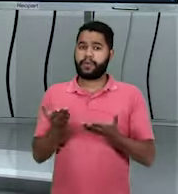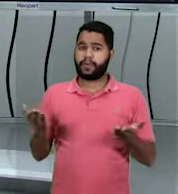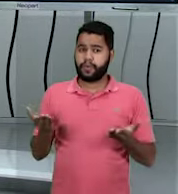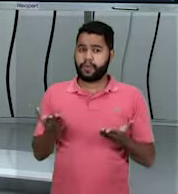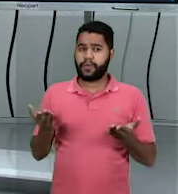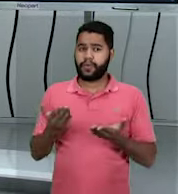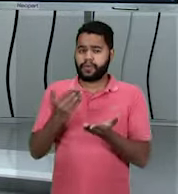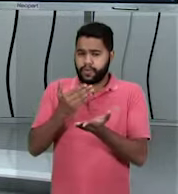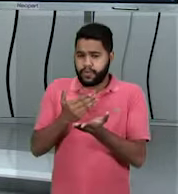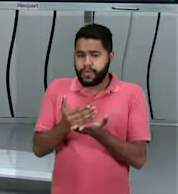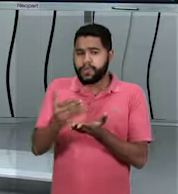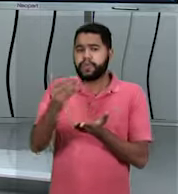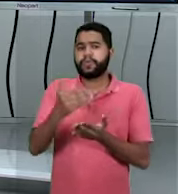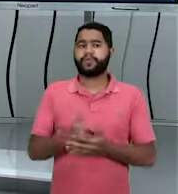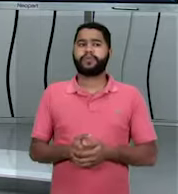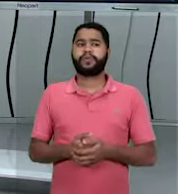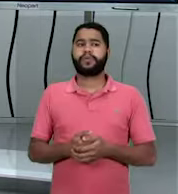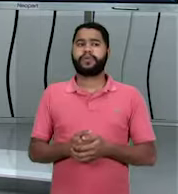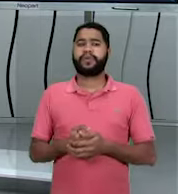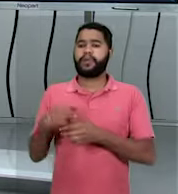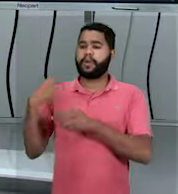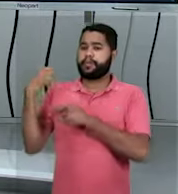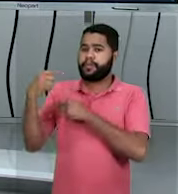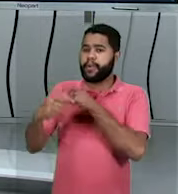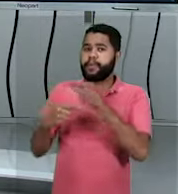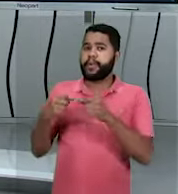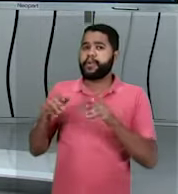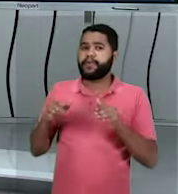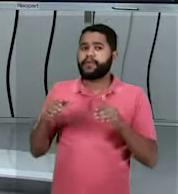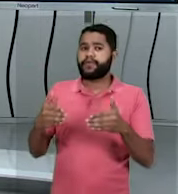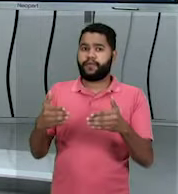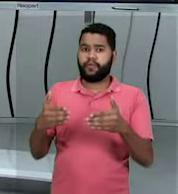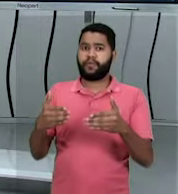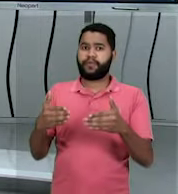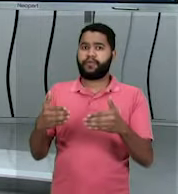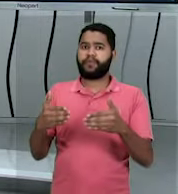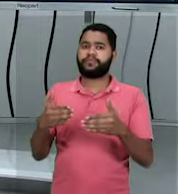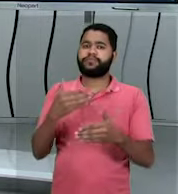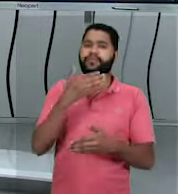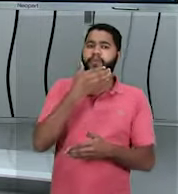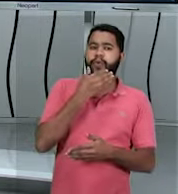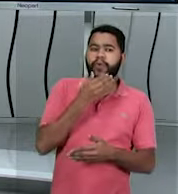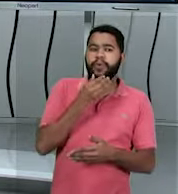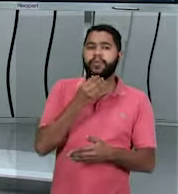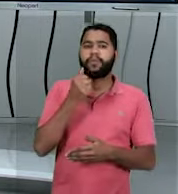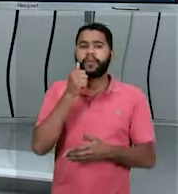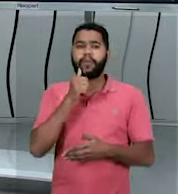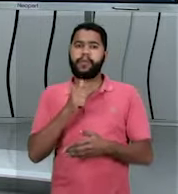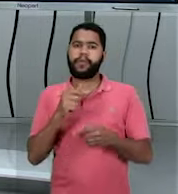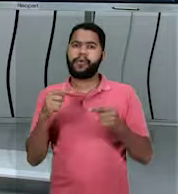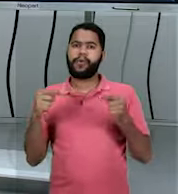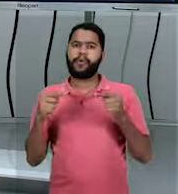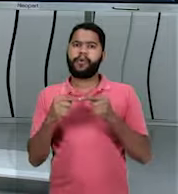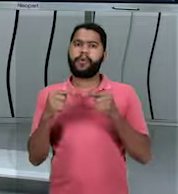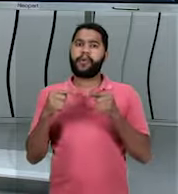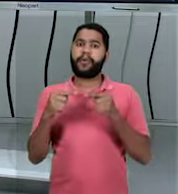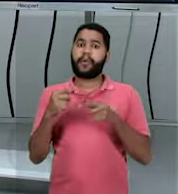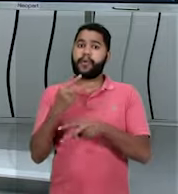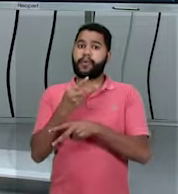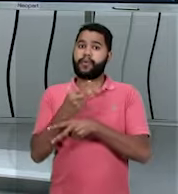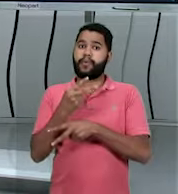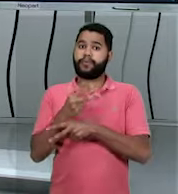nesse comecinho da aula, de uma herança restrita ao sexo, que vai estar ligada ao